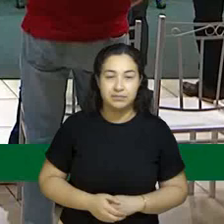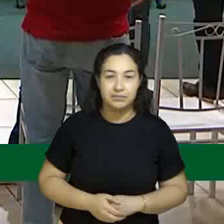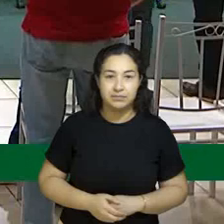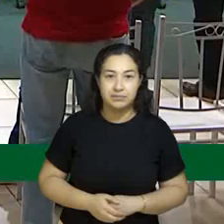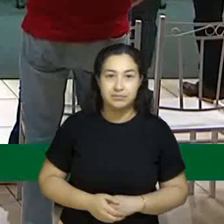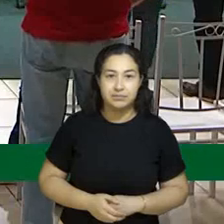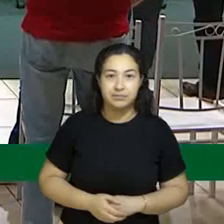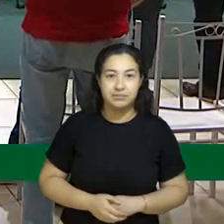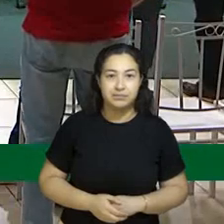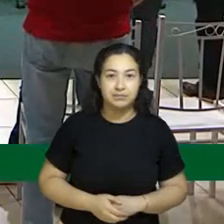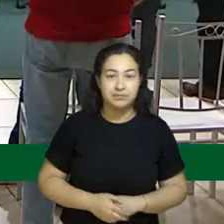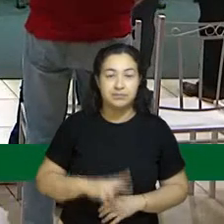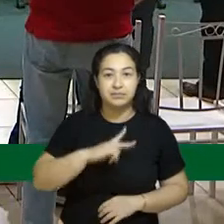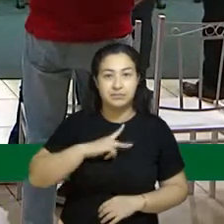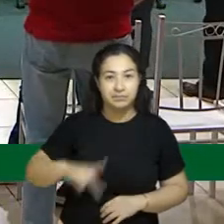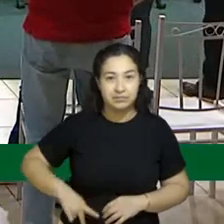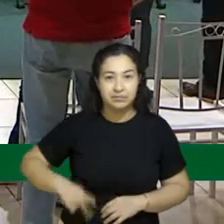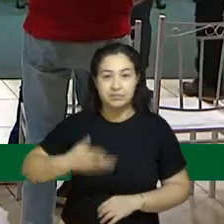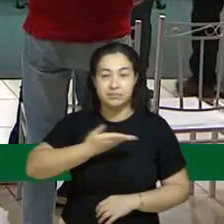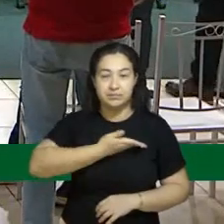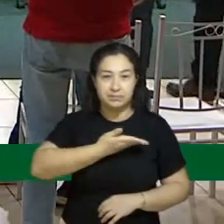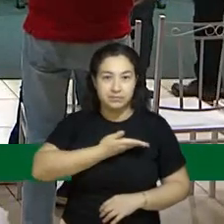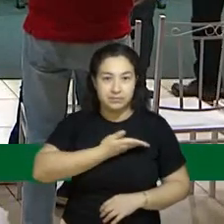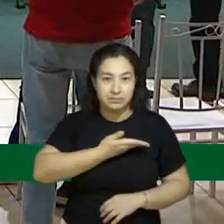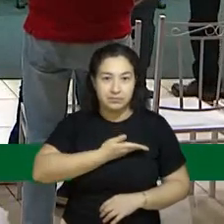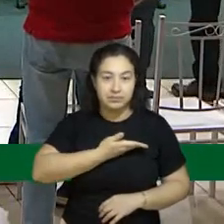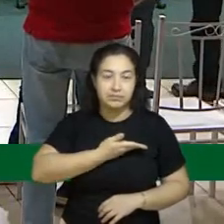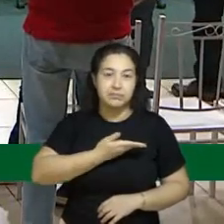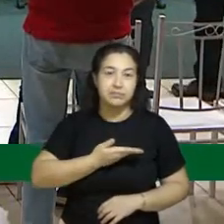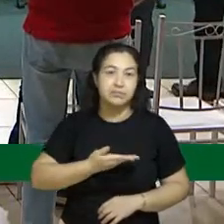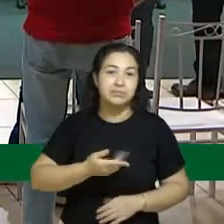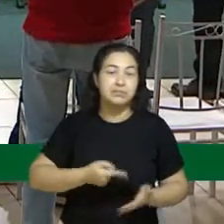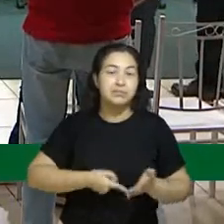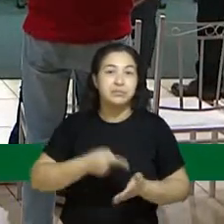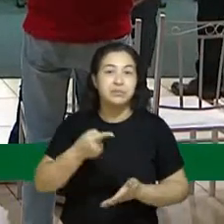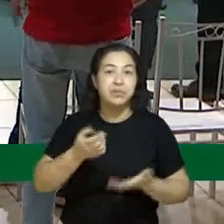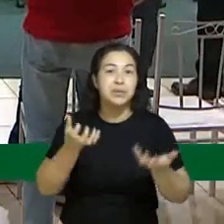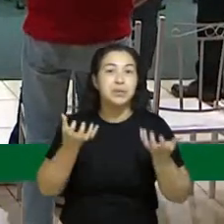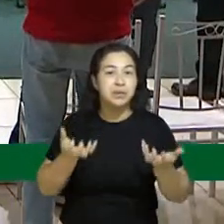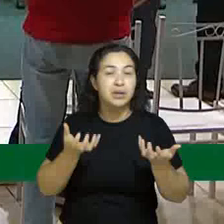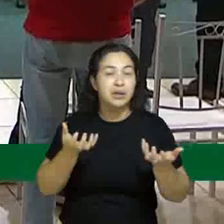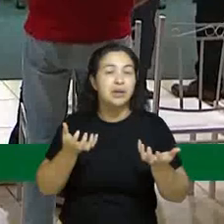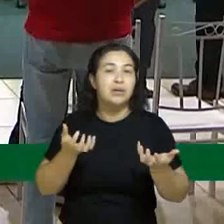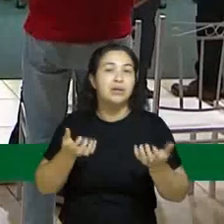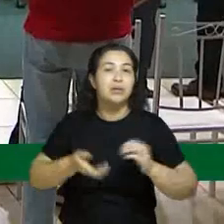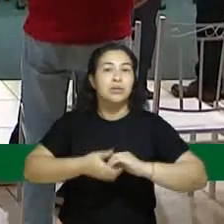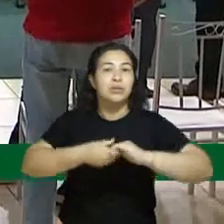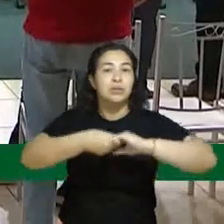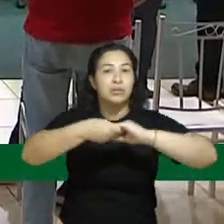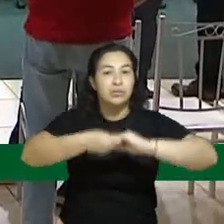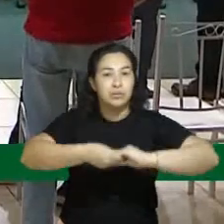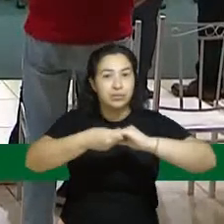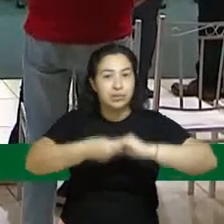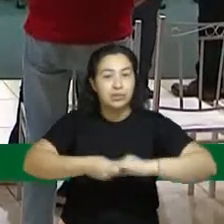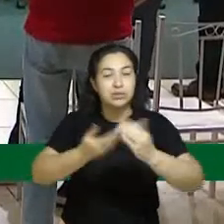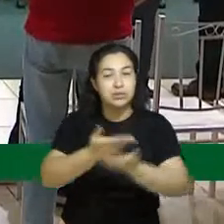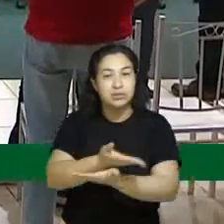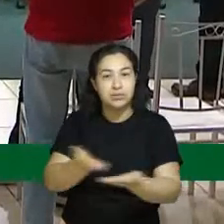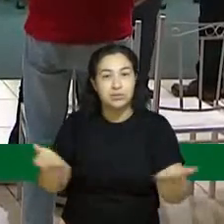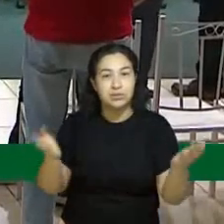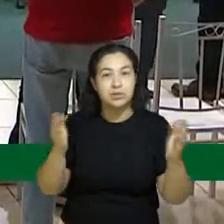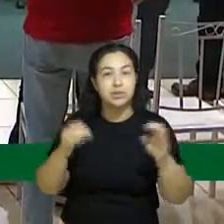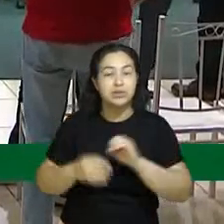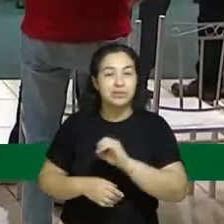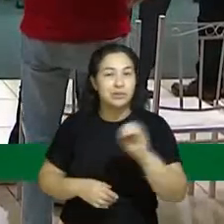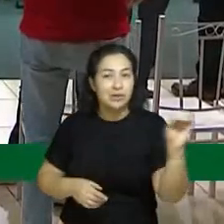Senhor presidente, meus queridos colegas, primeiramente eu quero aqui saudar o povo do Grande Oeste, que nos